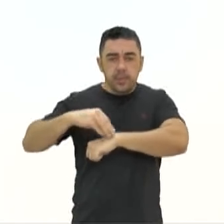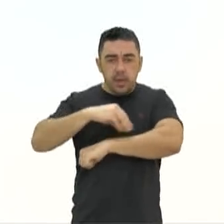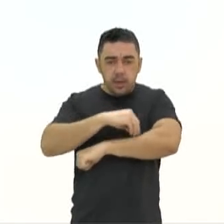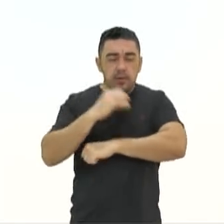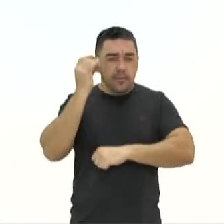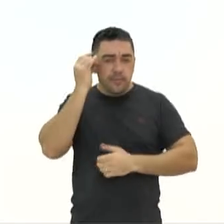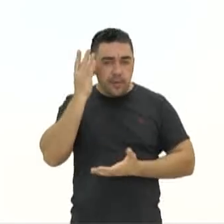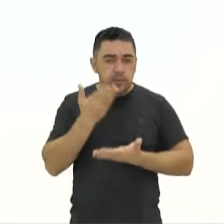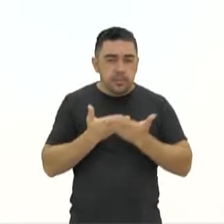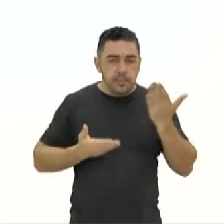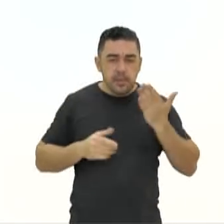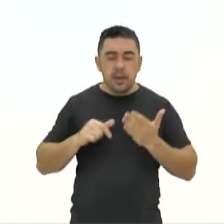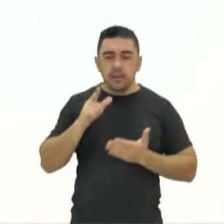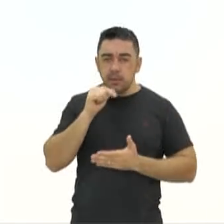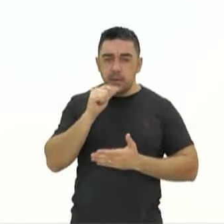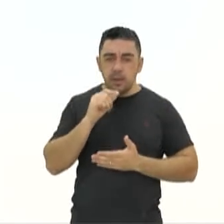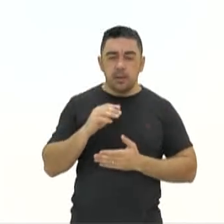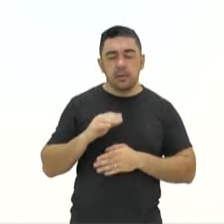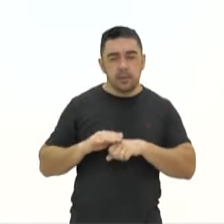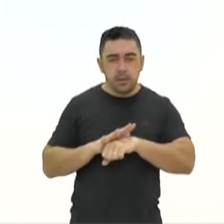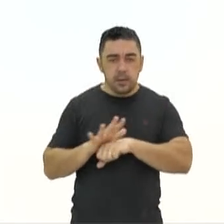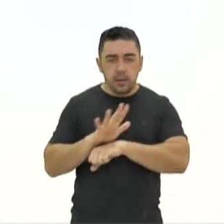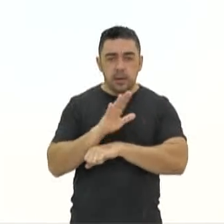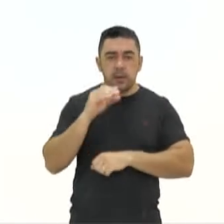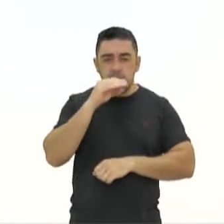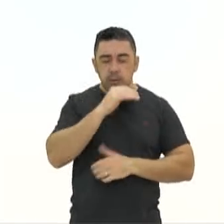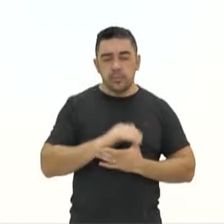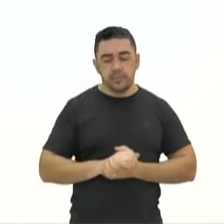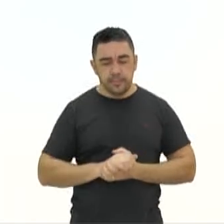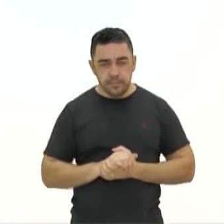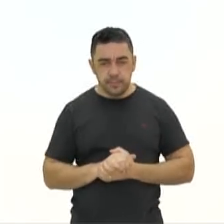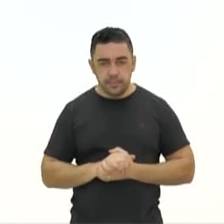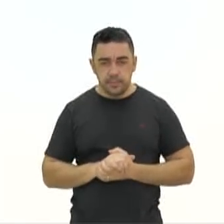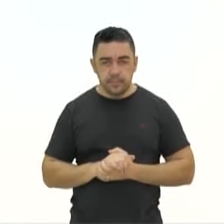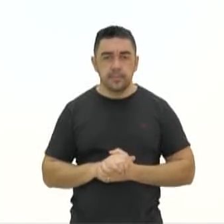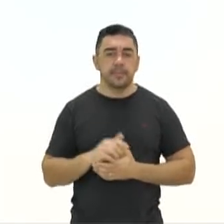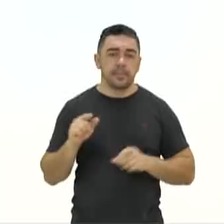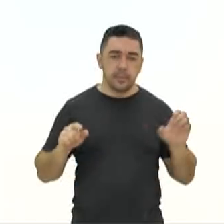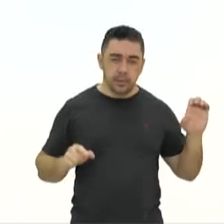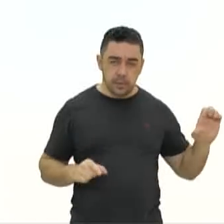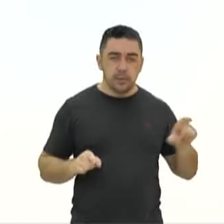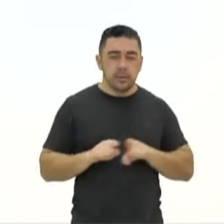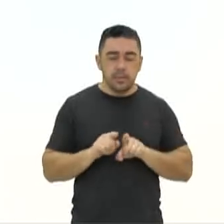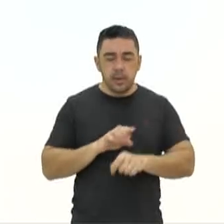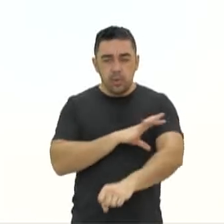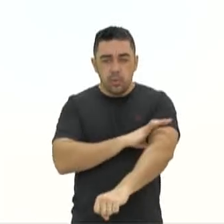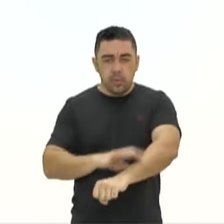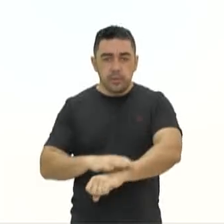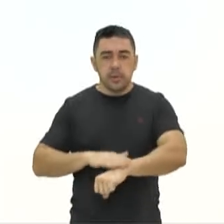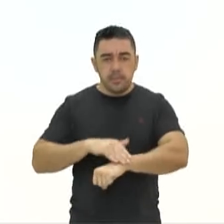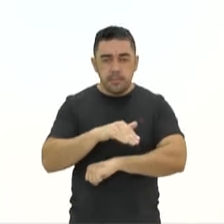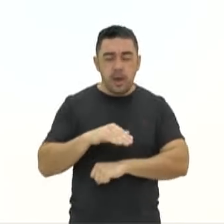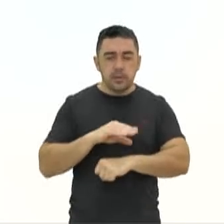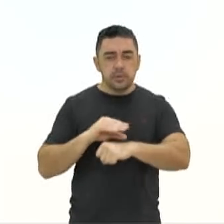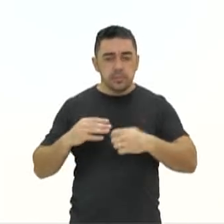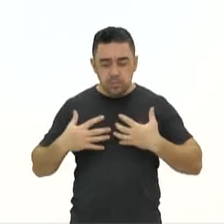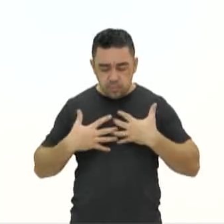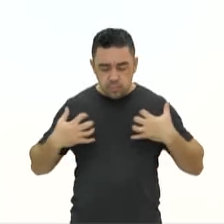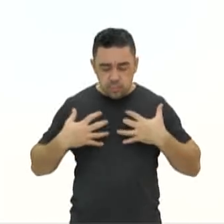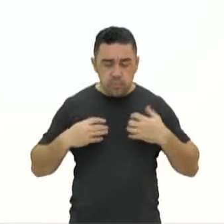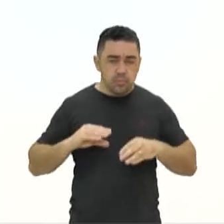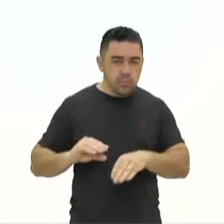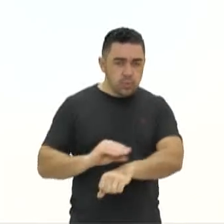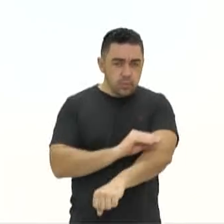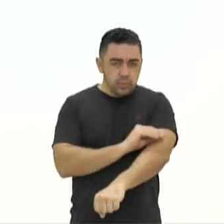a perda de uma maior quantidade de calor. Ou ainda a letra E. Membros mais longos têm maior massa muscular, capazes de produzir e